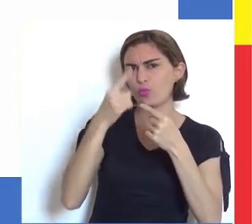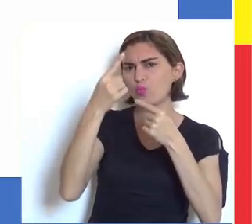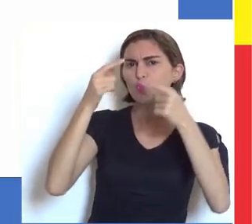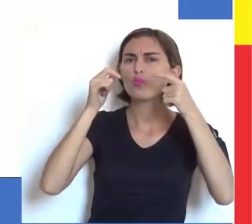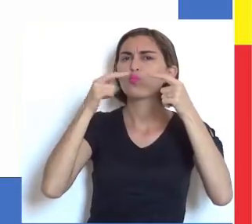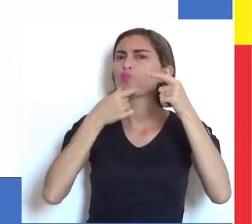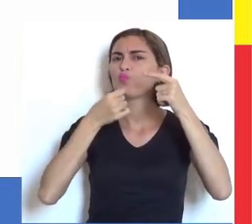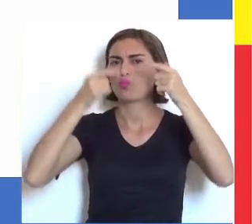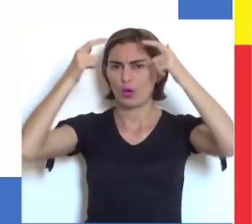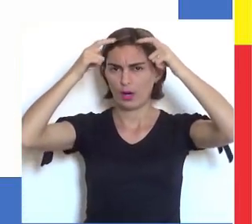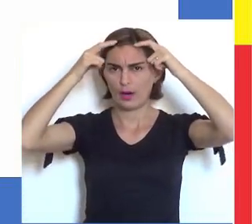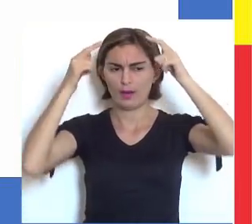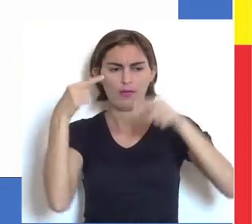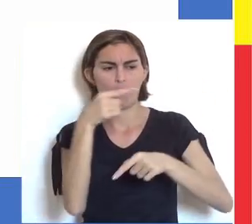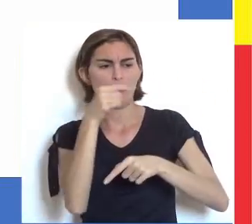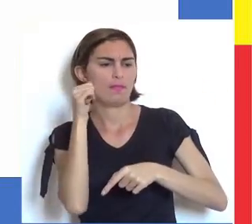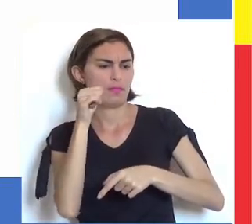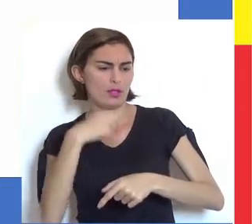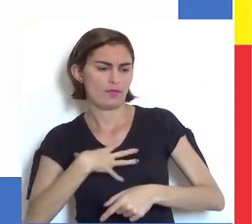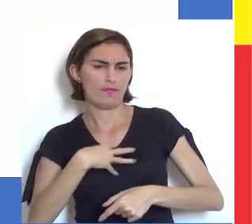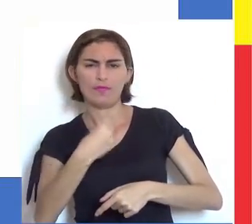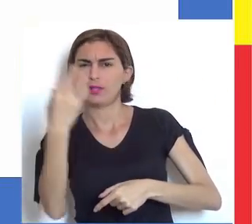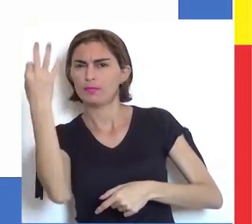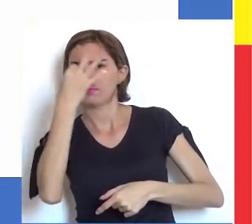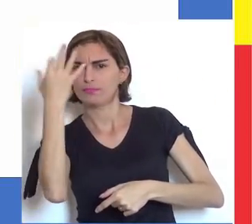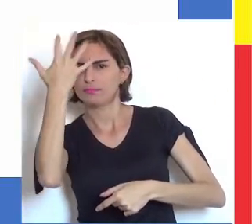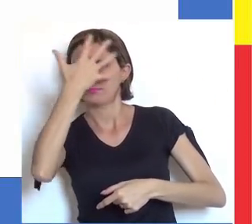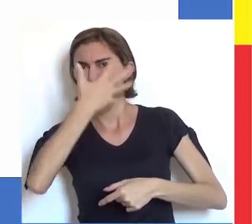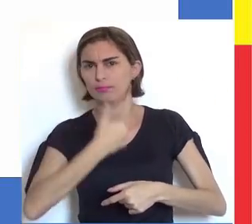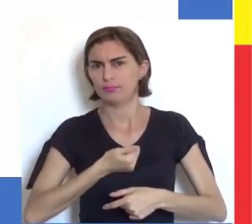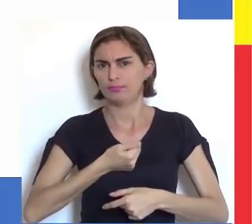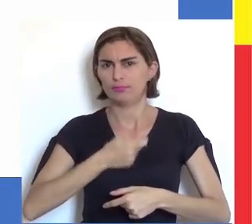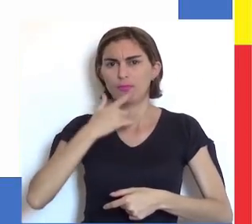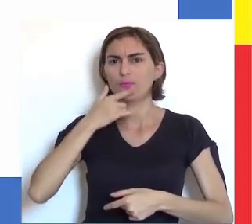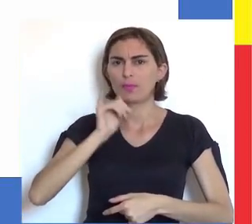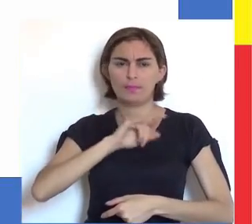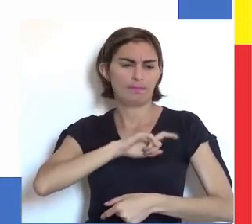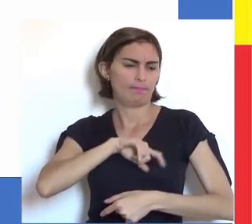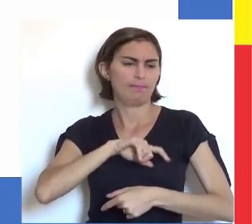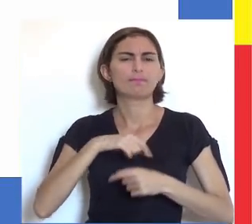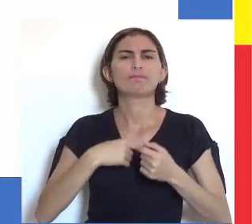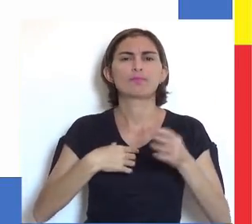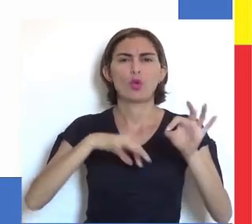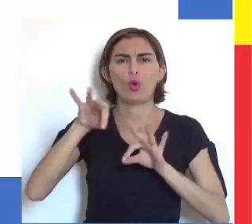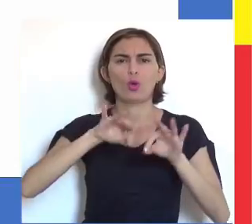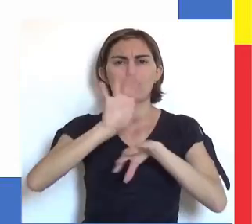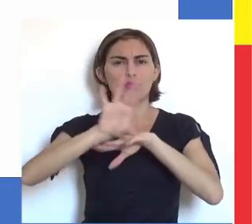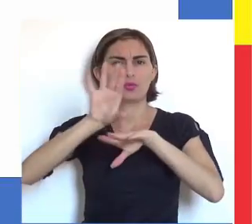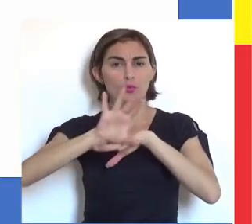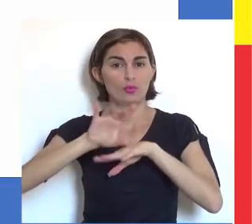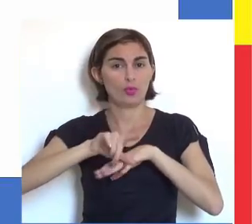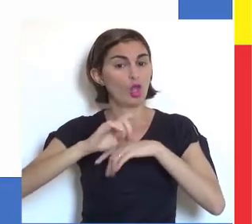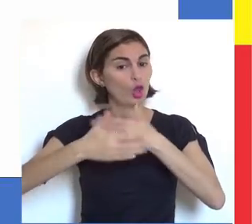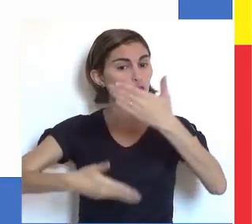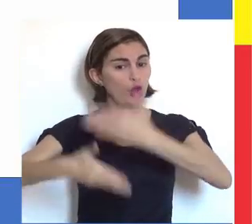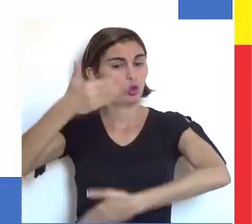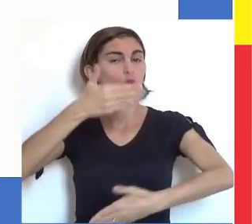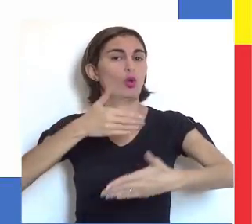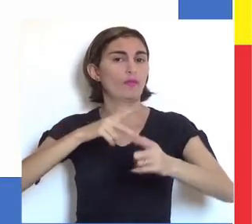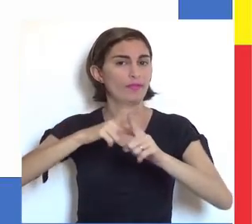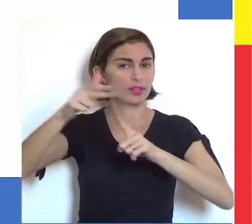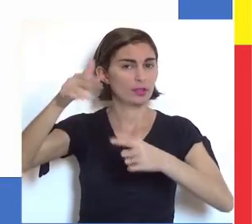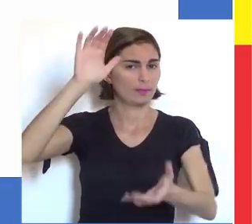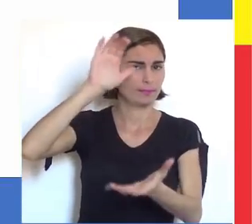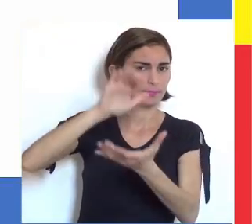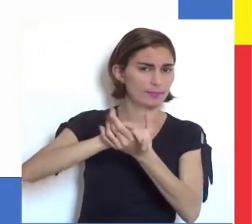uma princesa lindíssima. O pai, muito mau, organizou um concurso. Em troca, o vencedor casar-se-ia com a